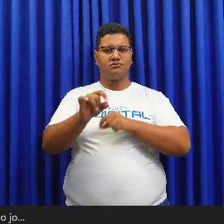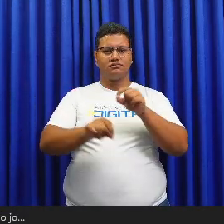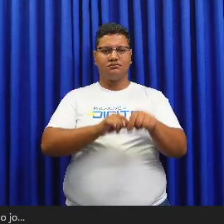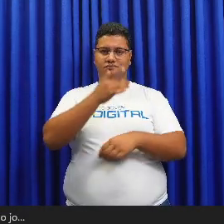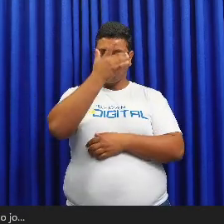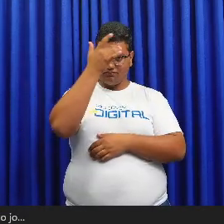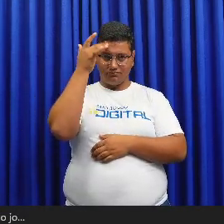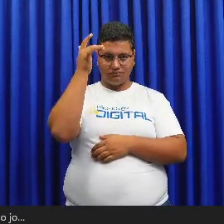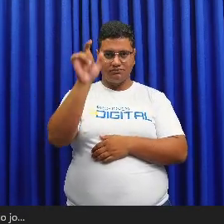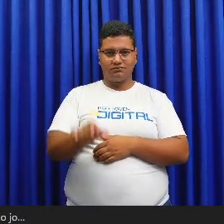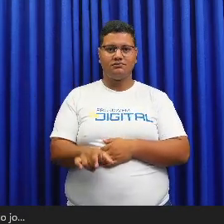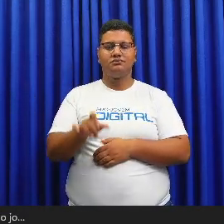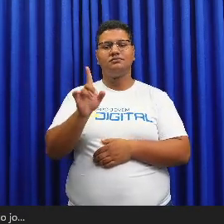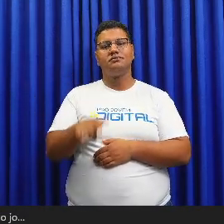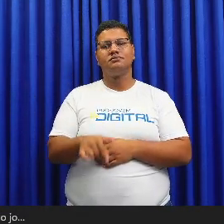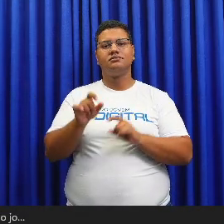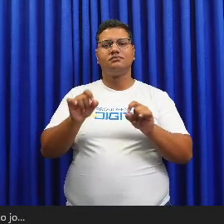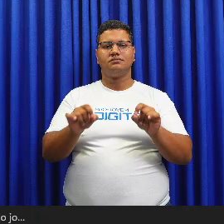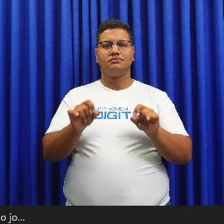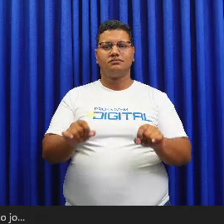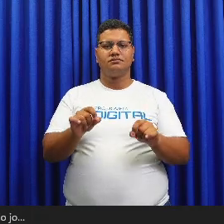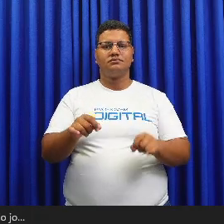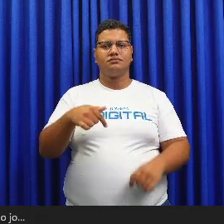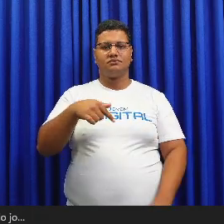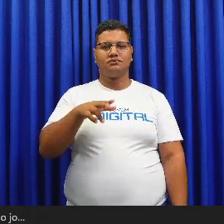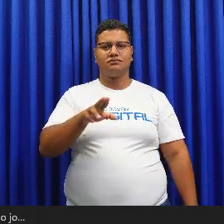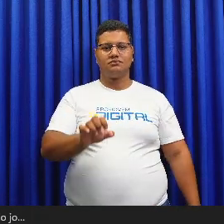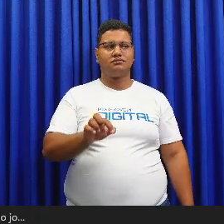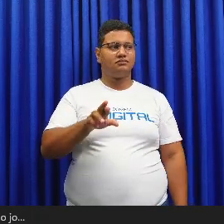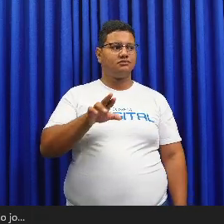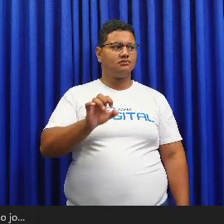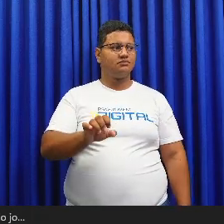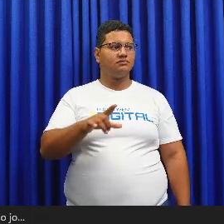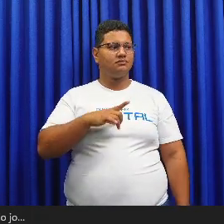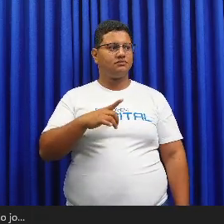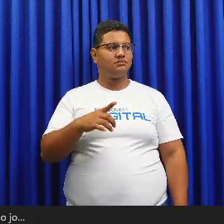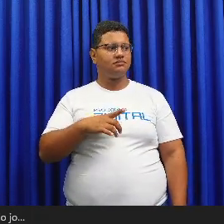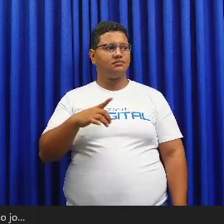é a Karen da Tapioca.